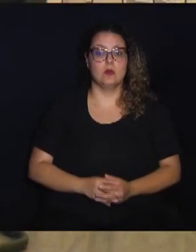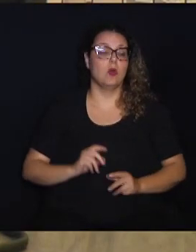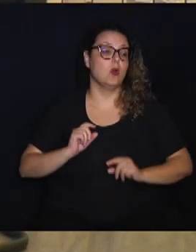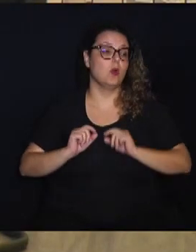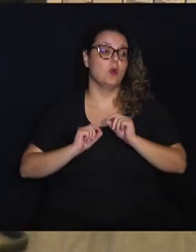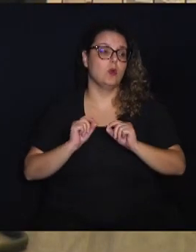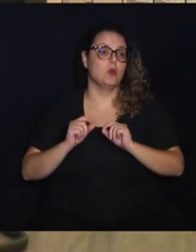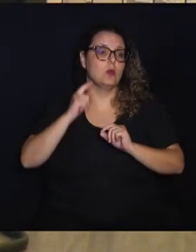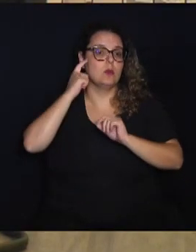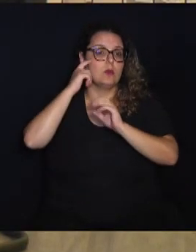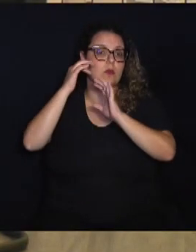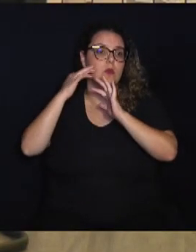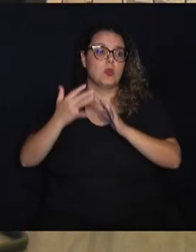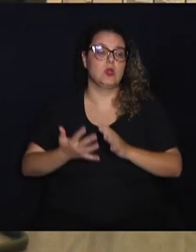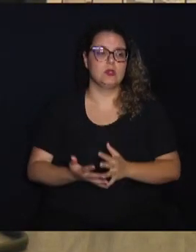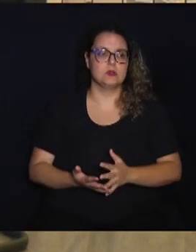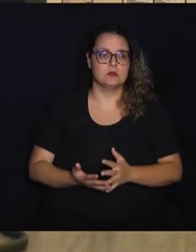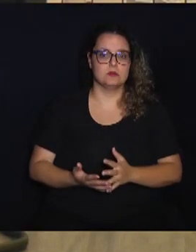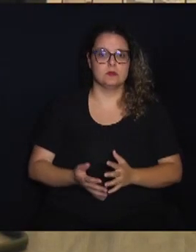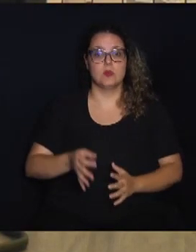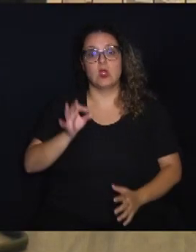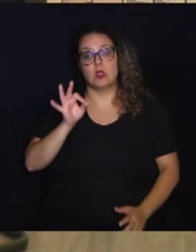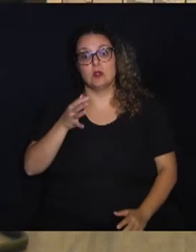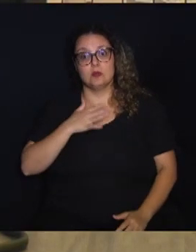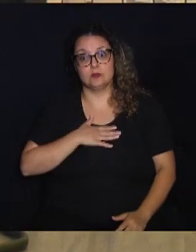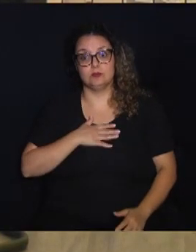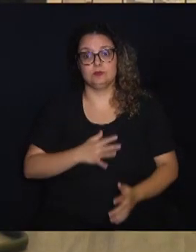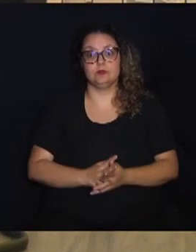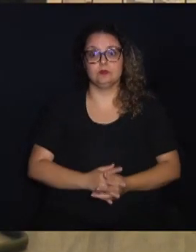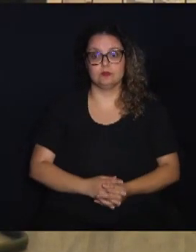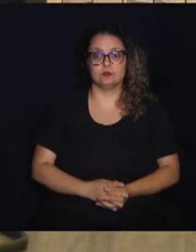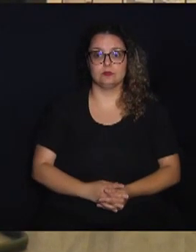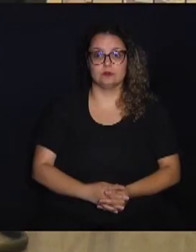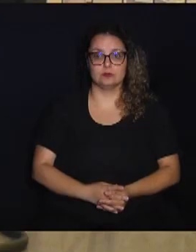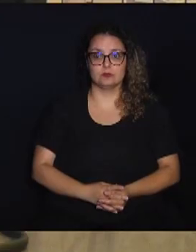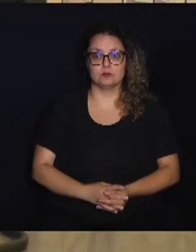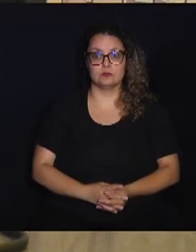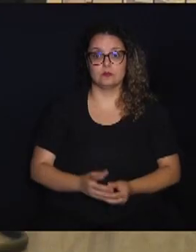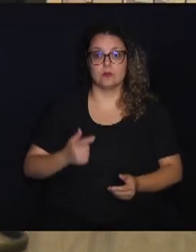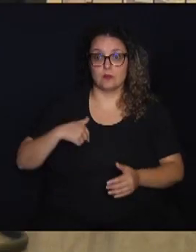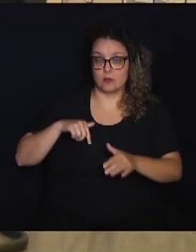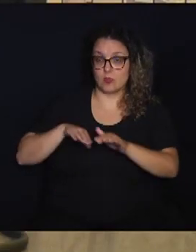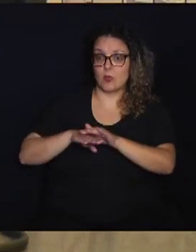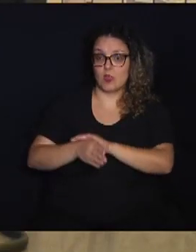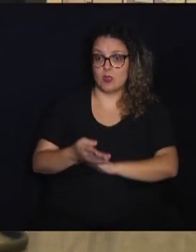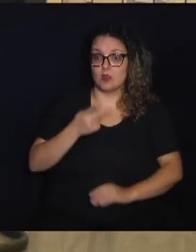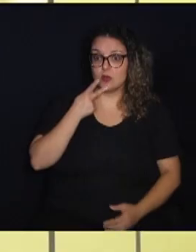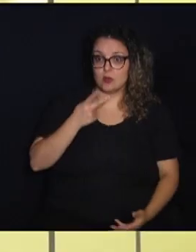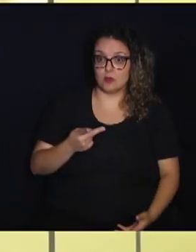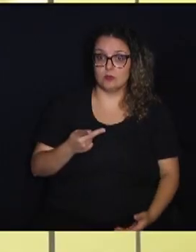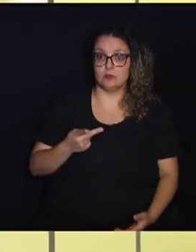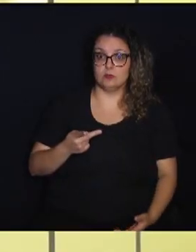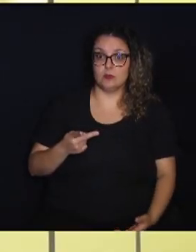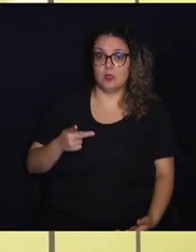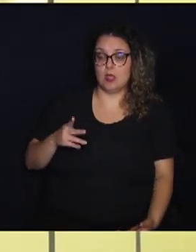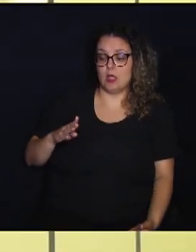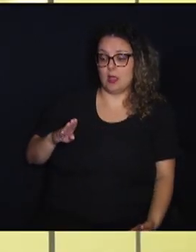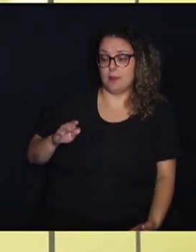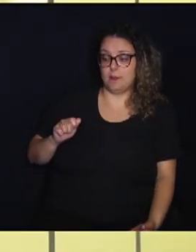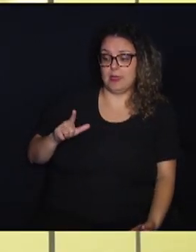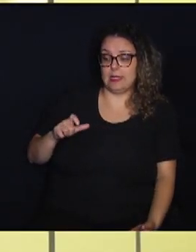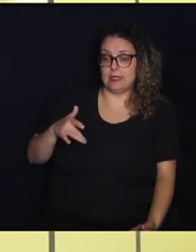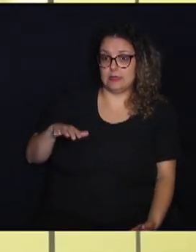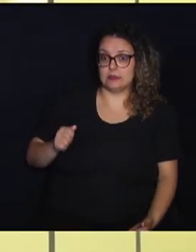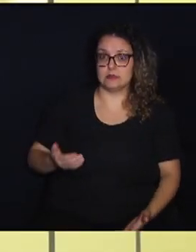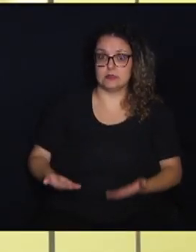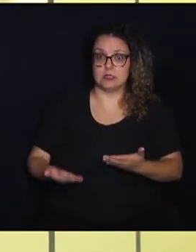começar a pensar? Olha, tá dando certo para mim. Eu costumo a falar que a balança para mim é o último parâmetro que eu